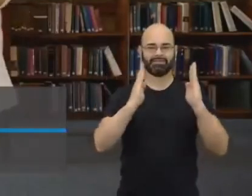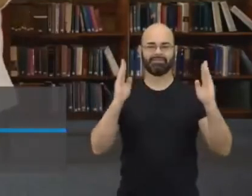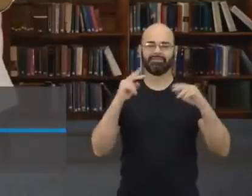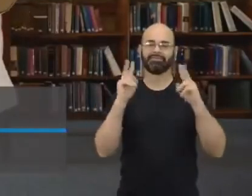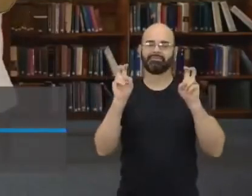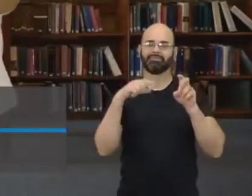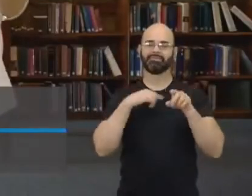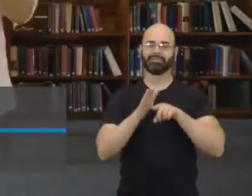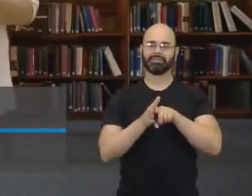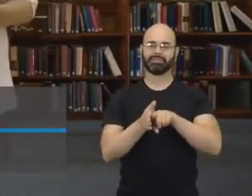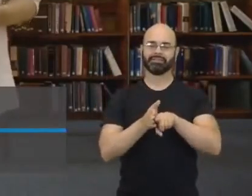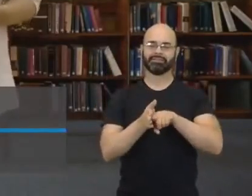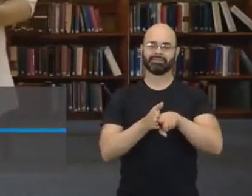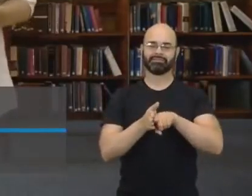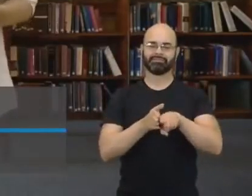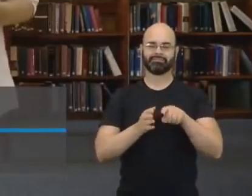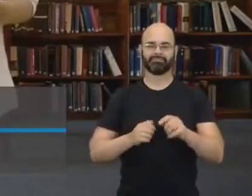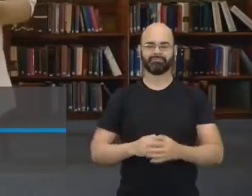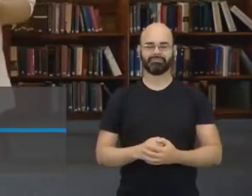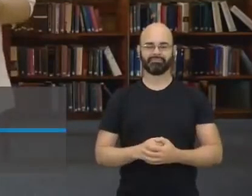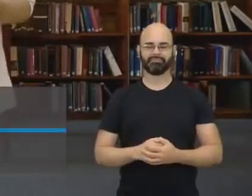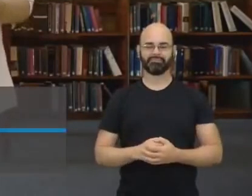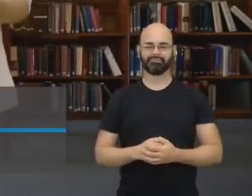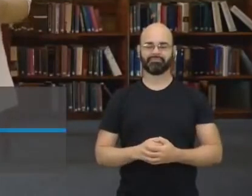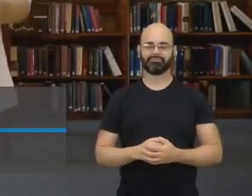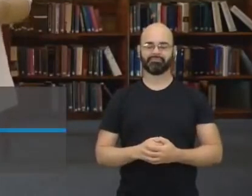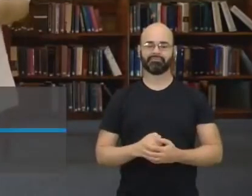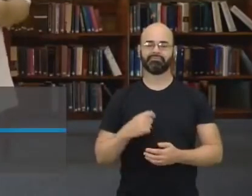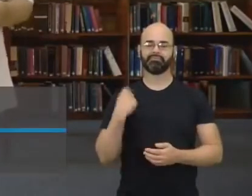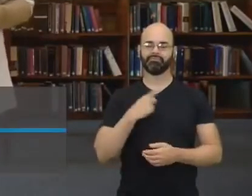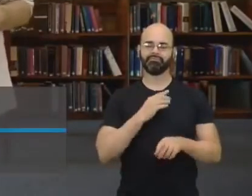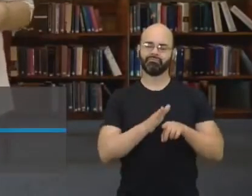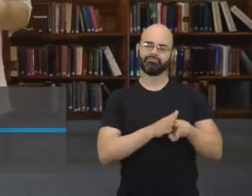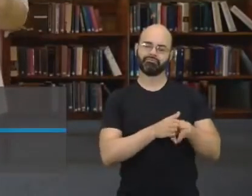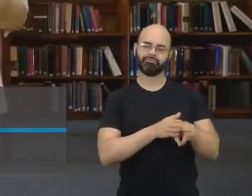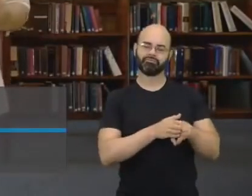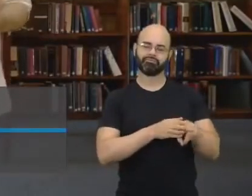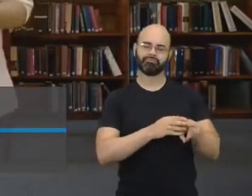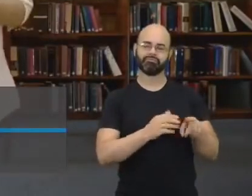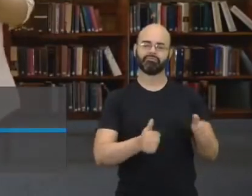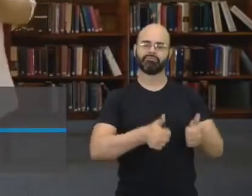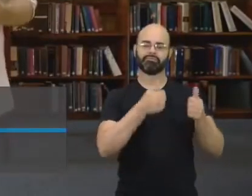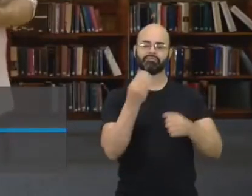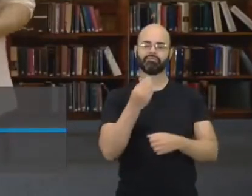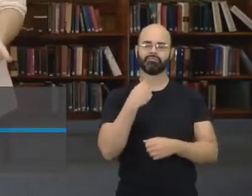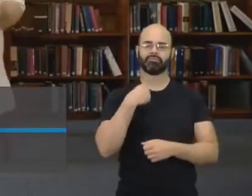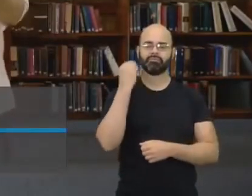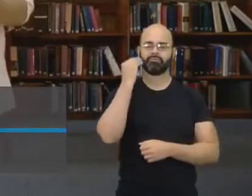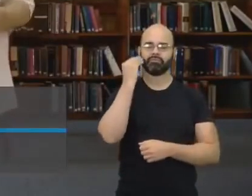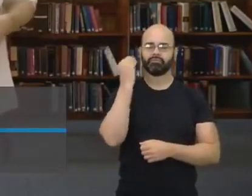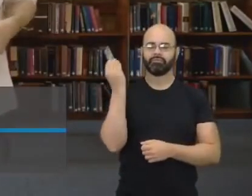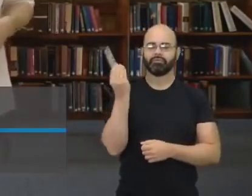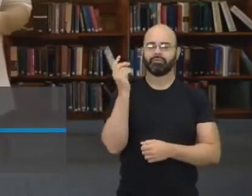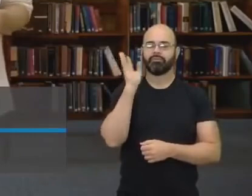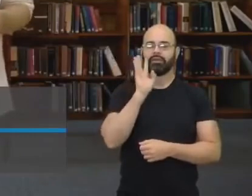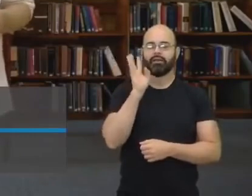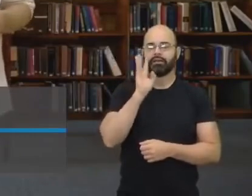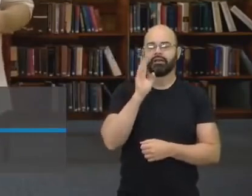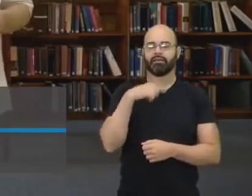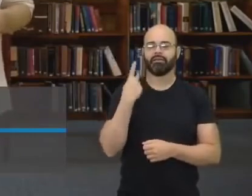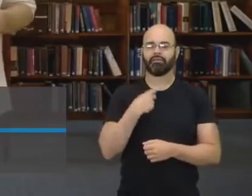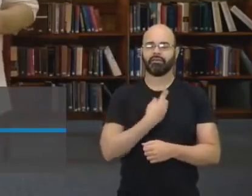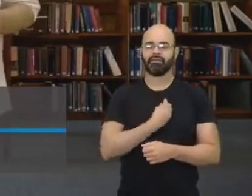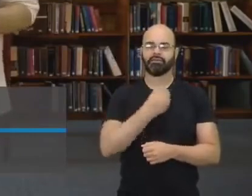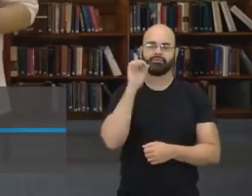como que a gente pode desenvolver o processo de pesquisa de uma forma mais divertida, mais gostosa, colocar isso no nosso cotidiano.